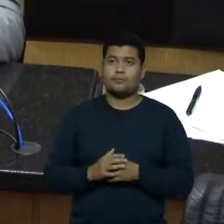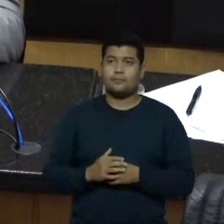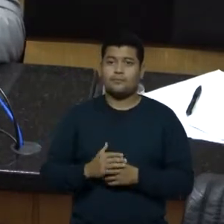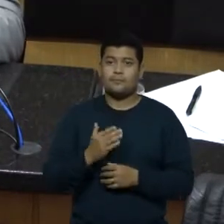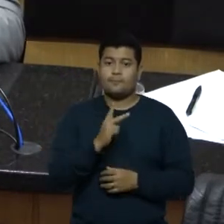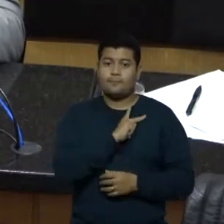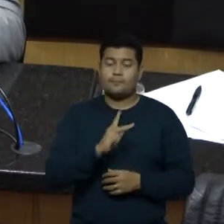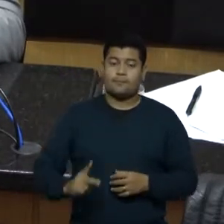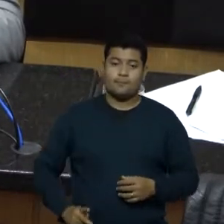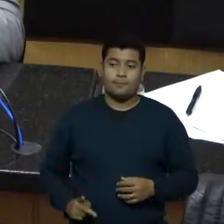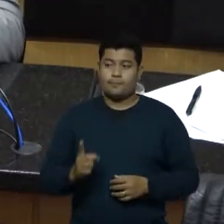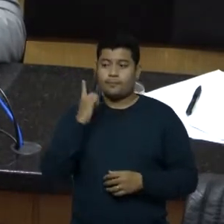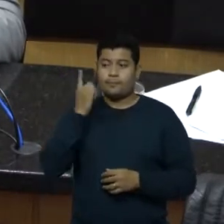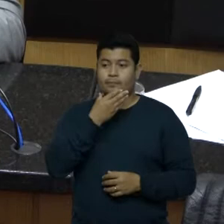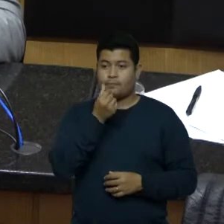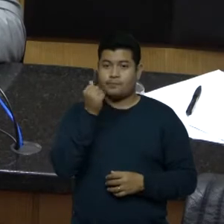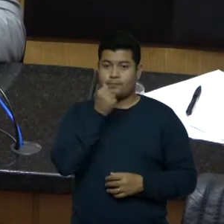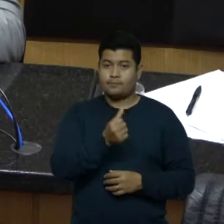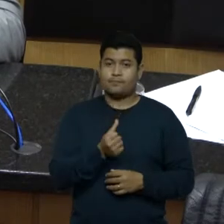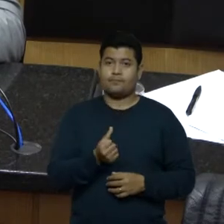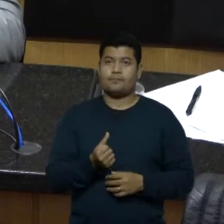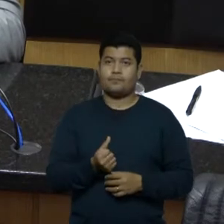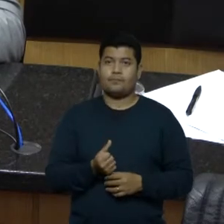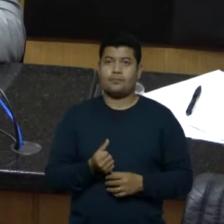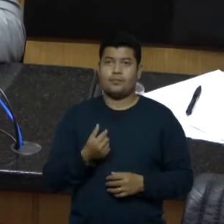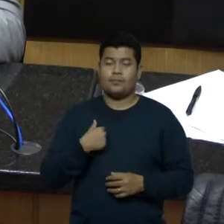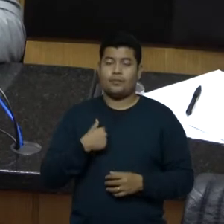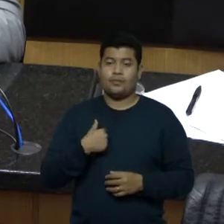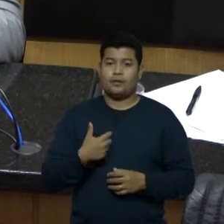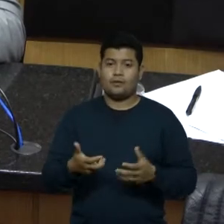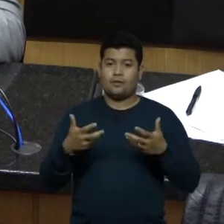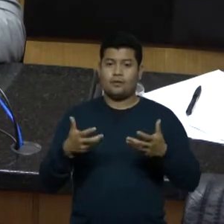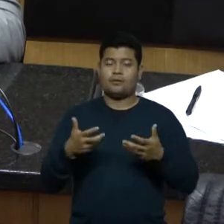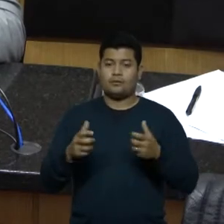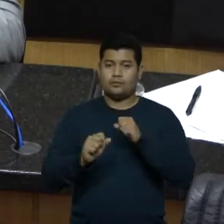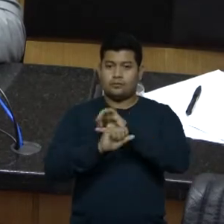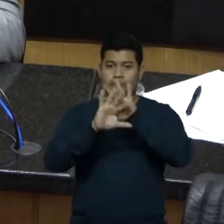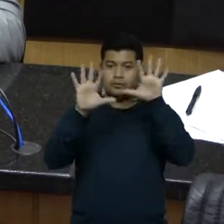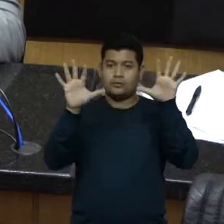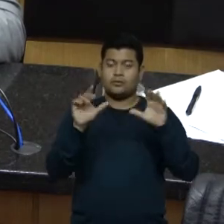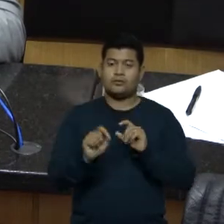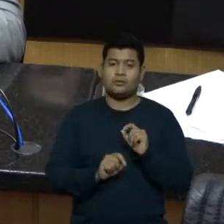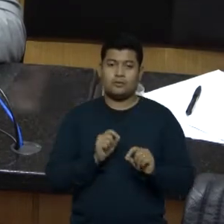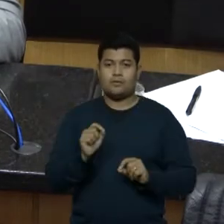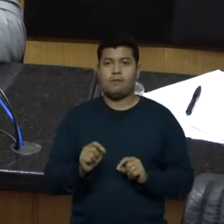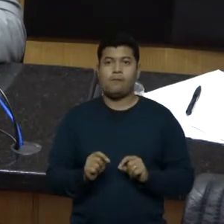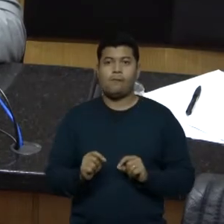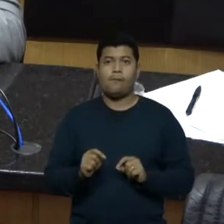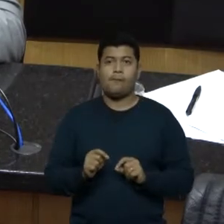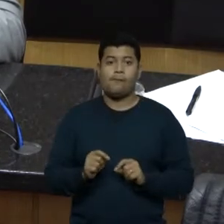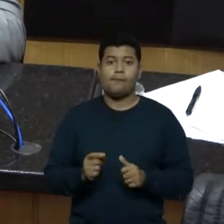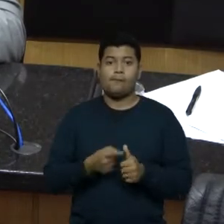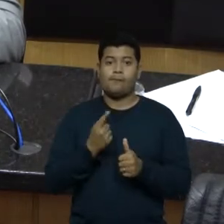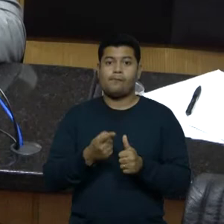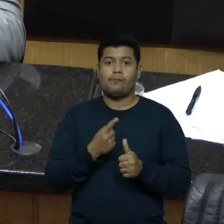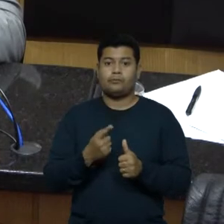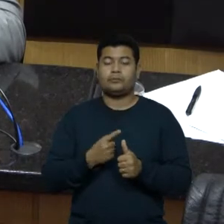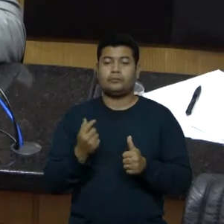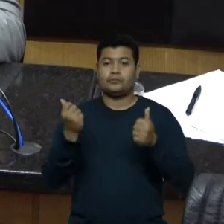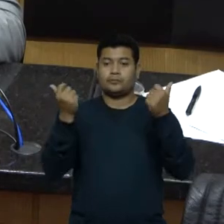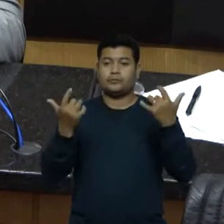deputadas eu faço questão de te dar um esclarecimento aqui Presidente primeiro para dizer